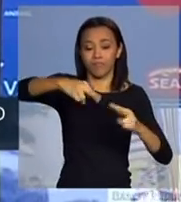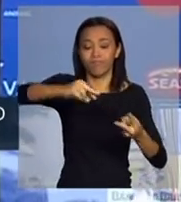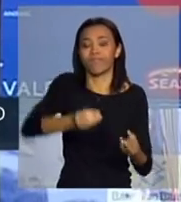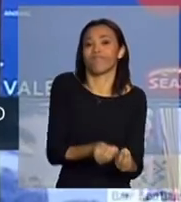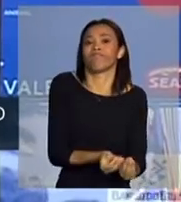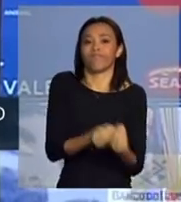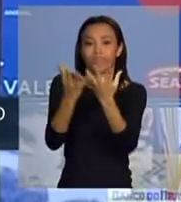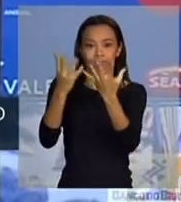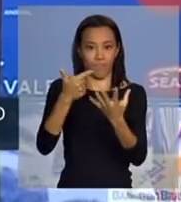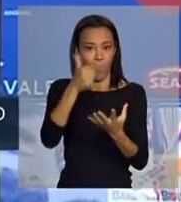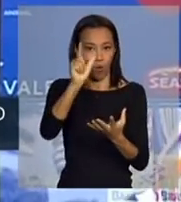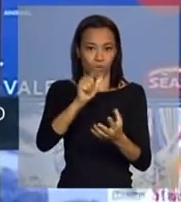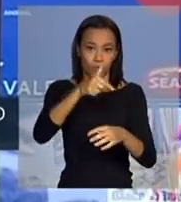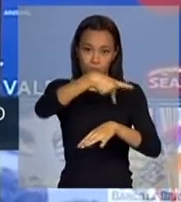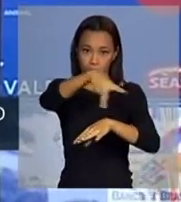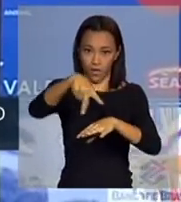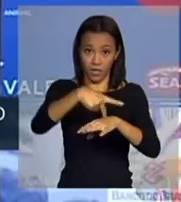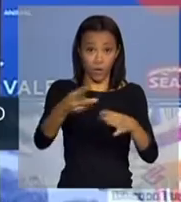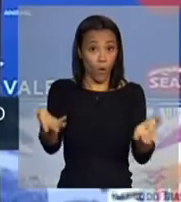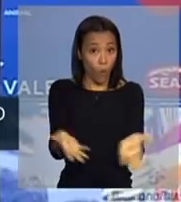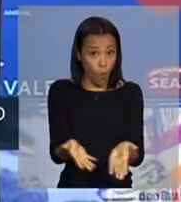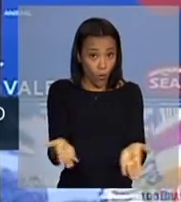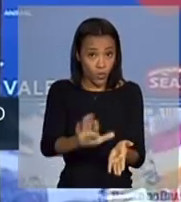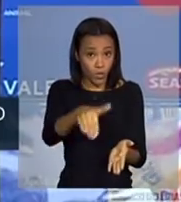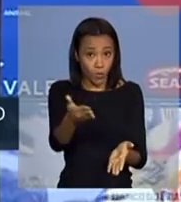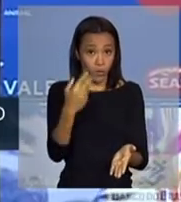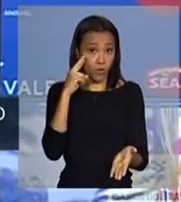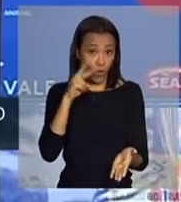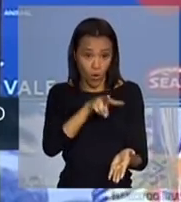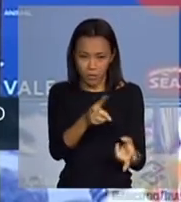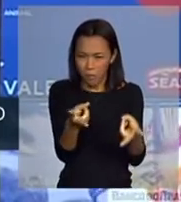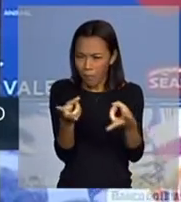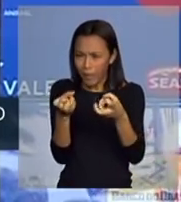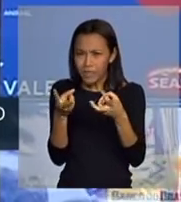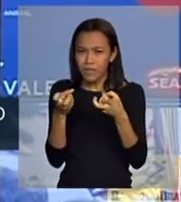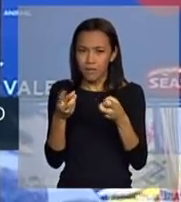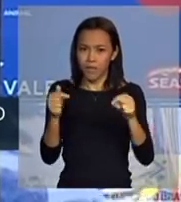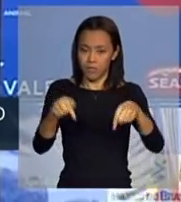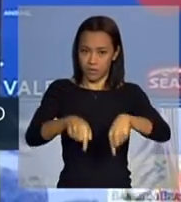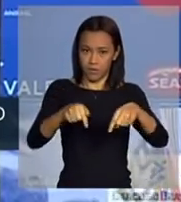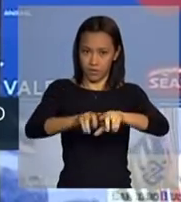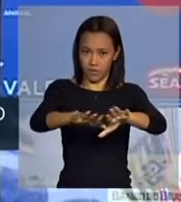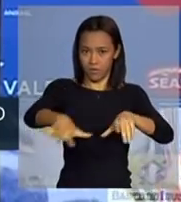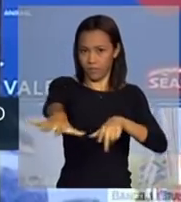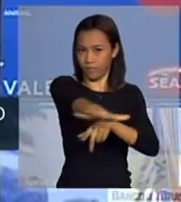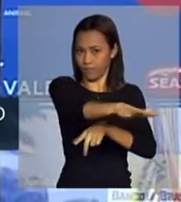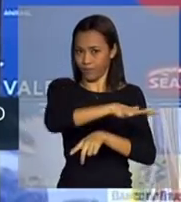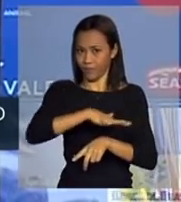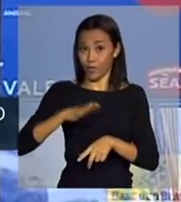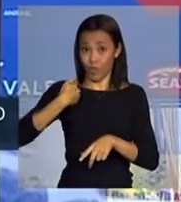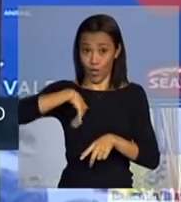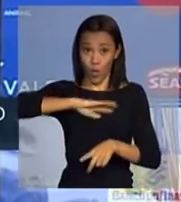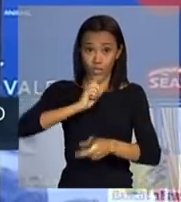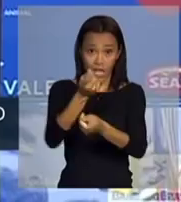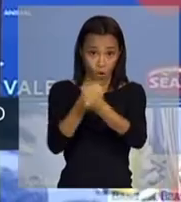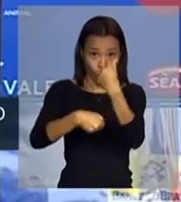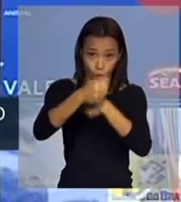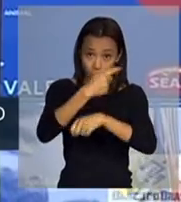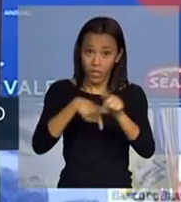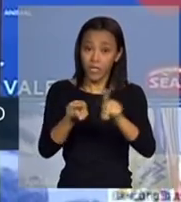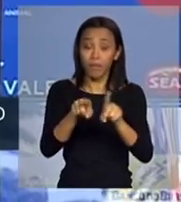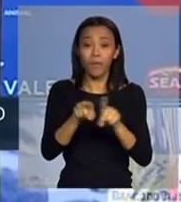Hoje, quando presenciamos no Parque Fernando Costa um retrato tão representativo do nosso universo econômico e